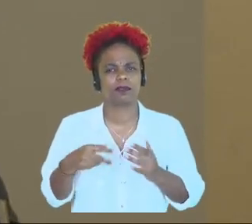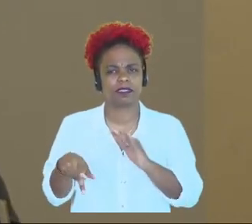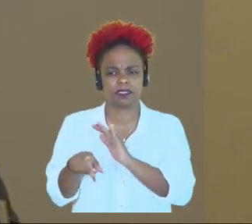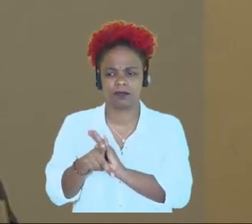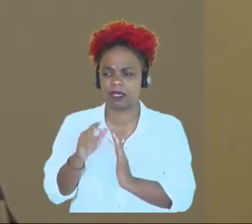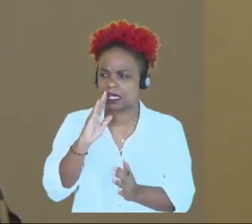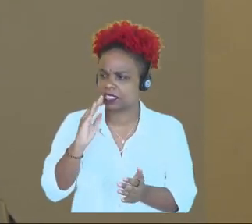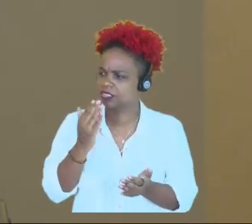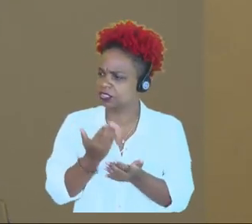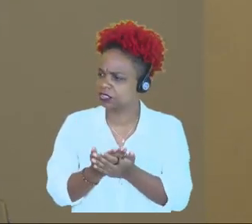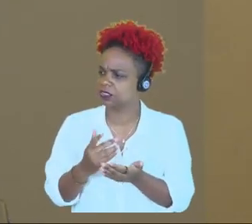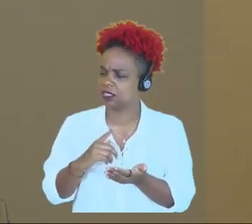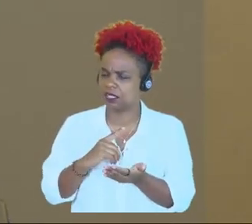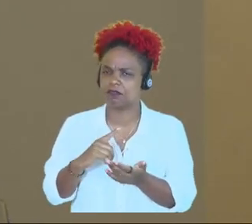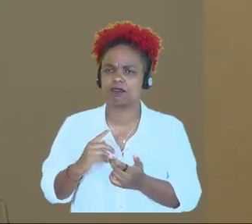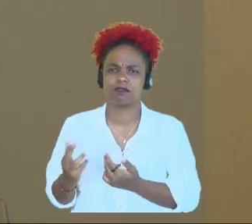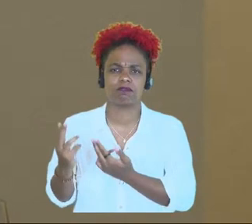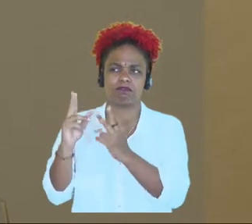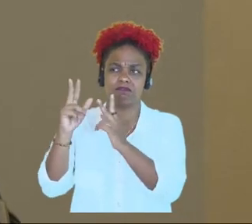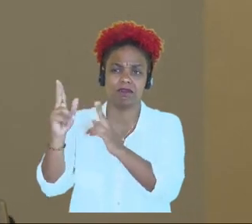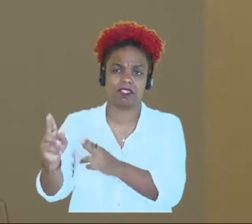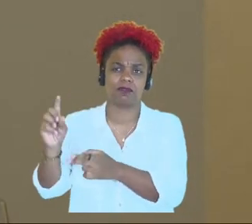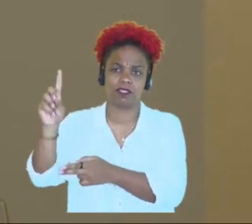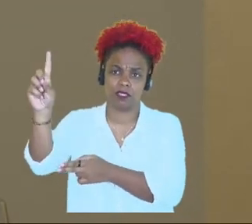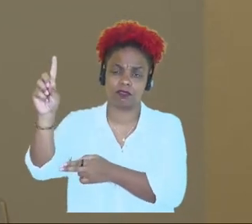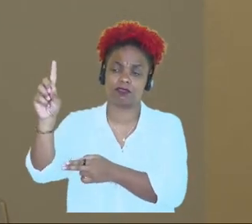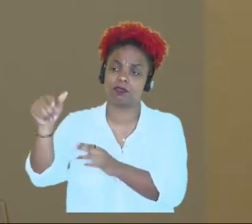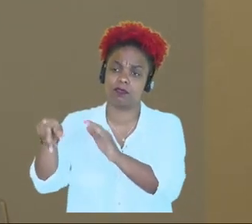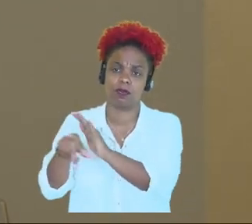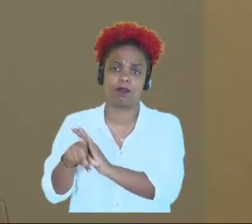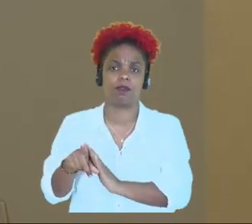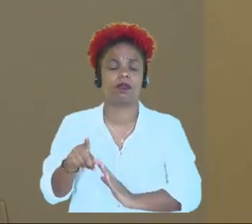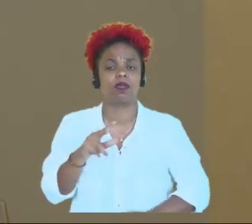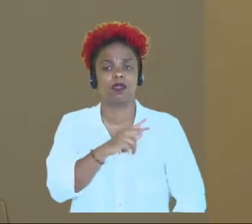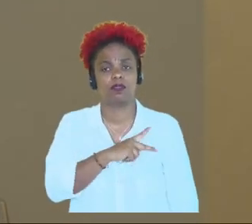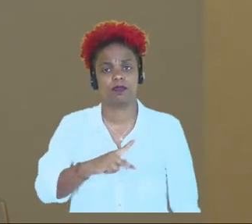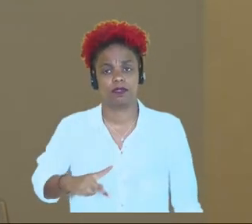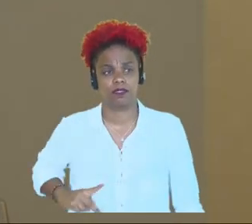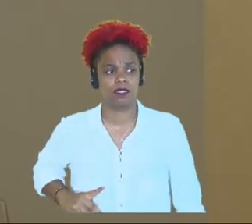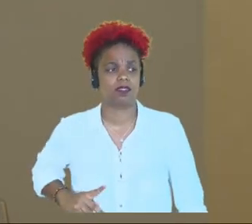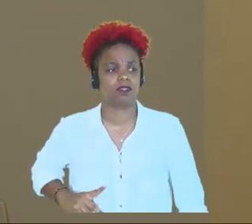que acreditam no mesmo Deus do presidente da República.